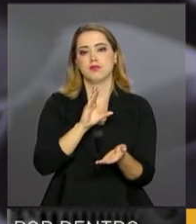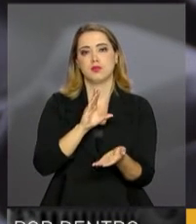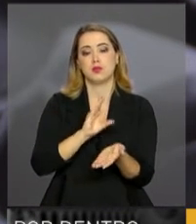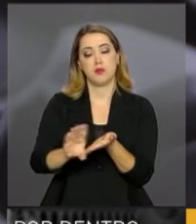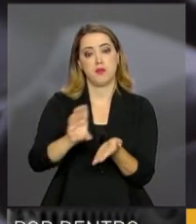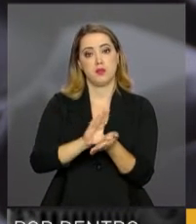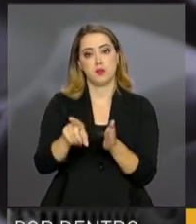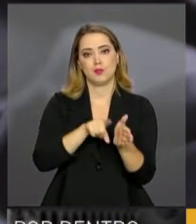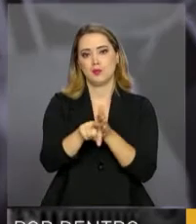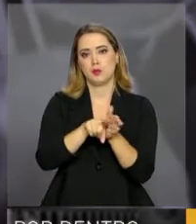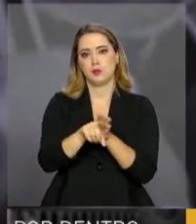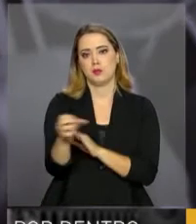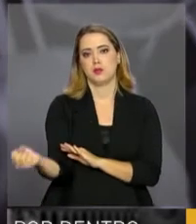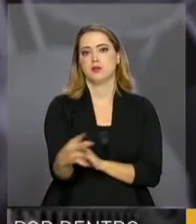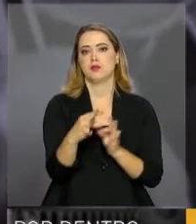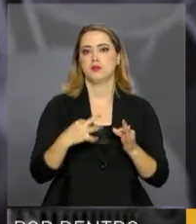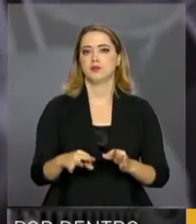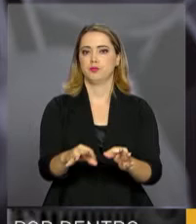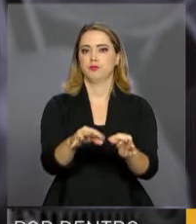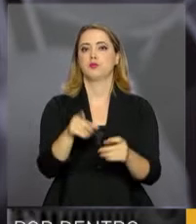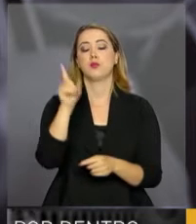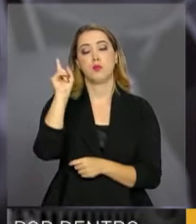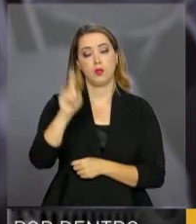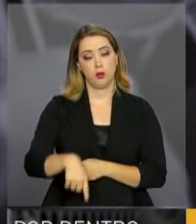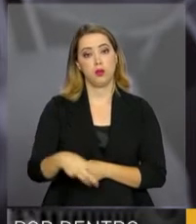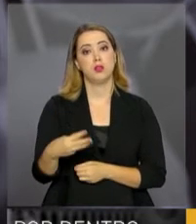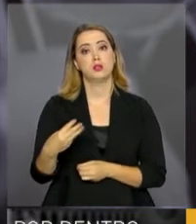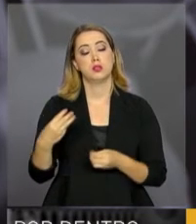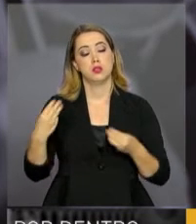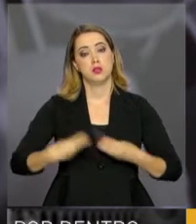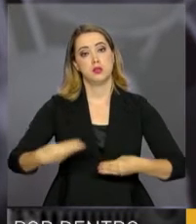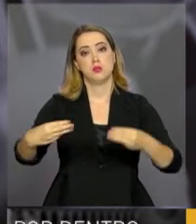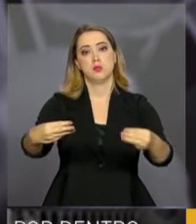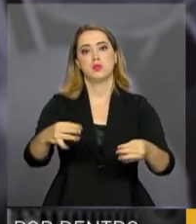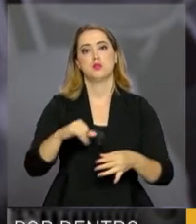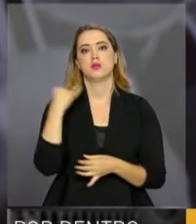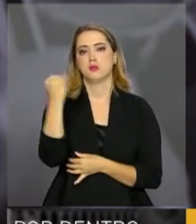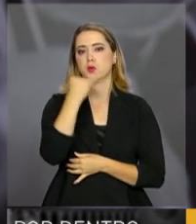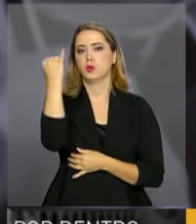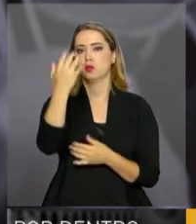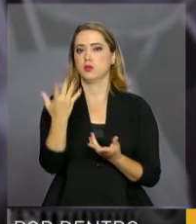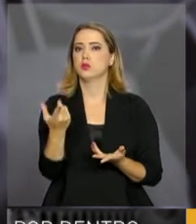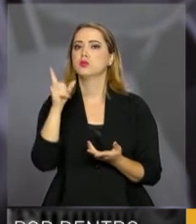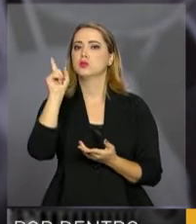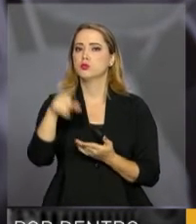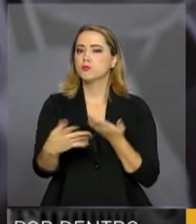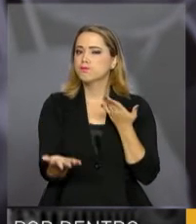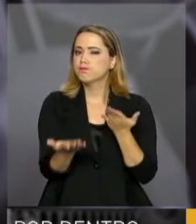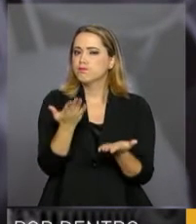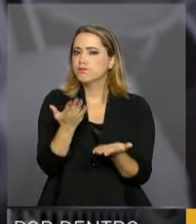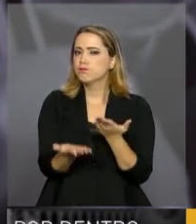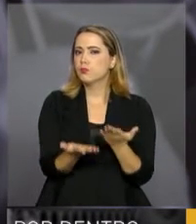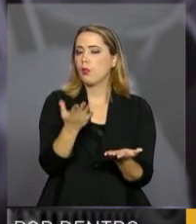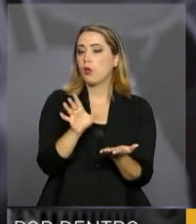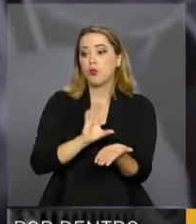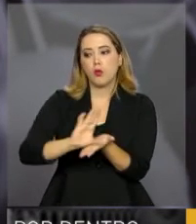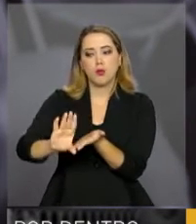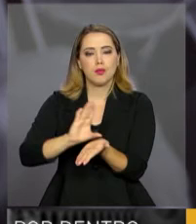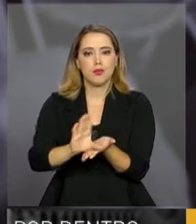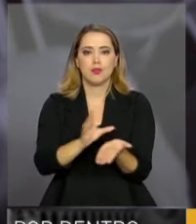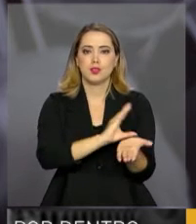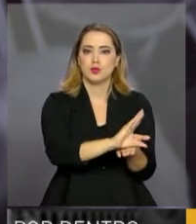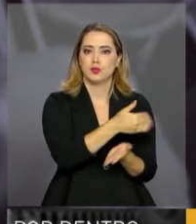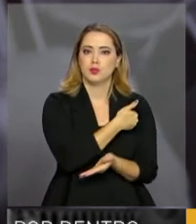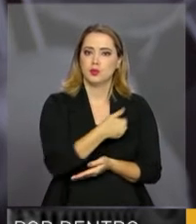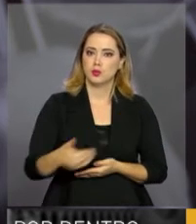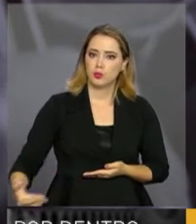inovação. Então é um ministério que tem muita importância, é o ministério balizador dos investimentos do